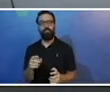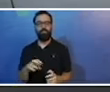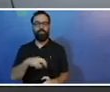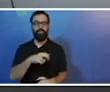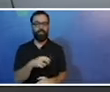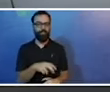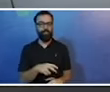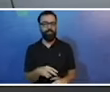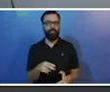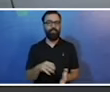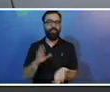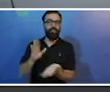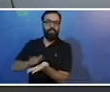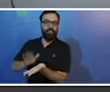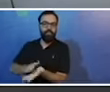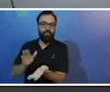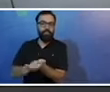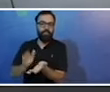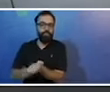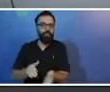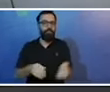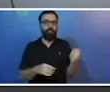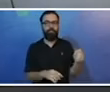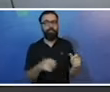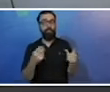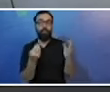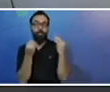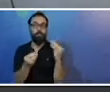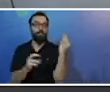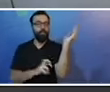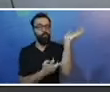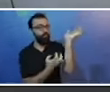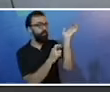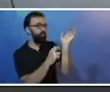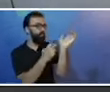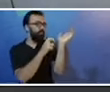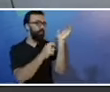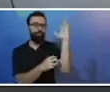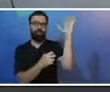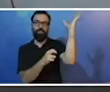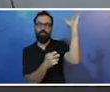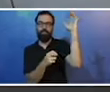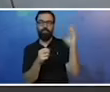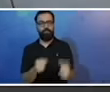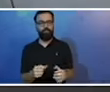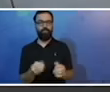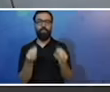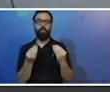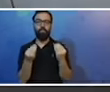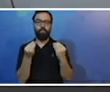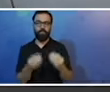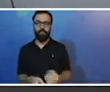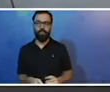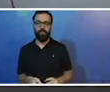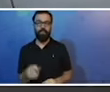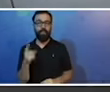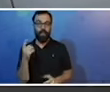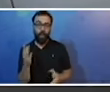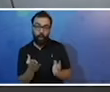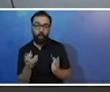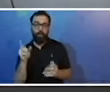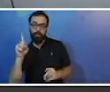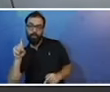t pé se as cobras não tem mão como é que as cobras sobem nos pezinhos de limão vamos usar nosso dedo